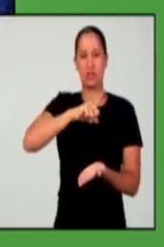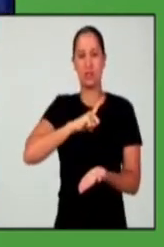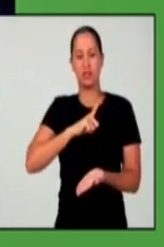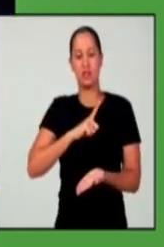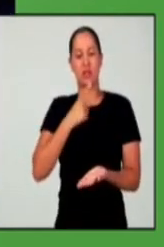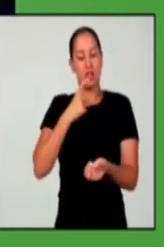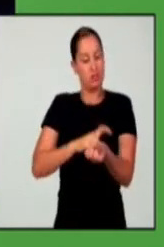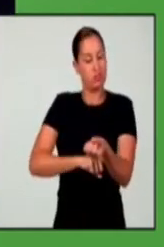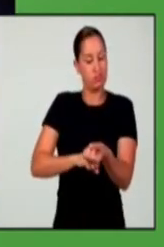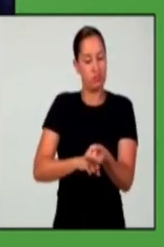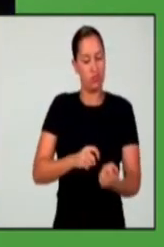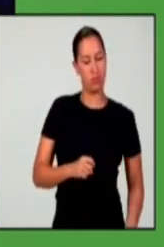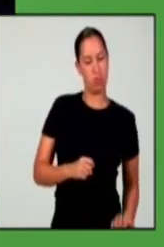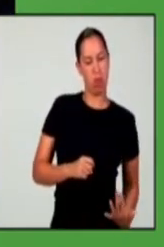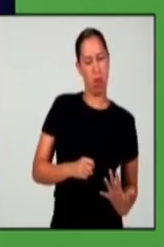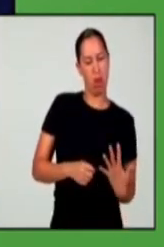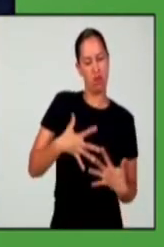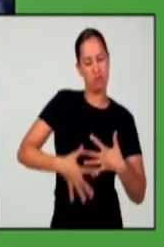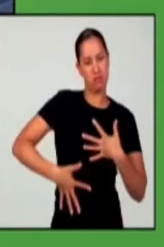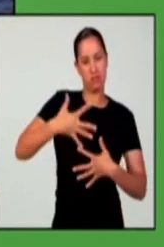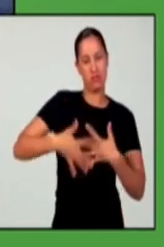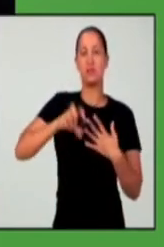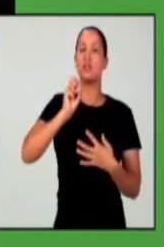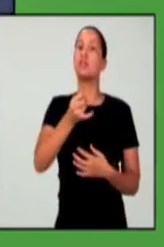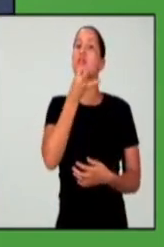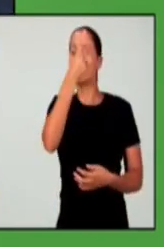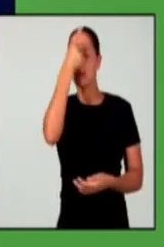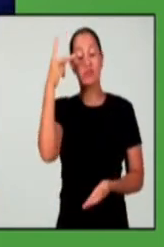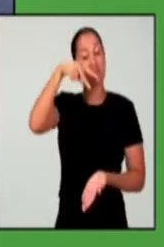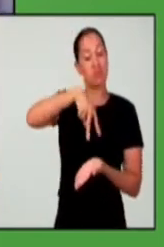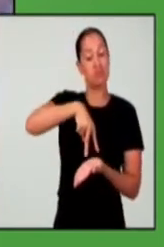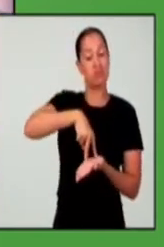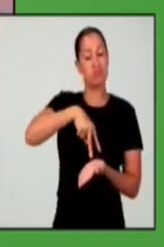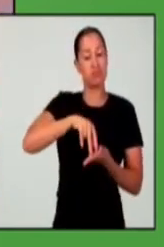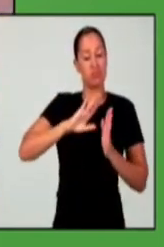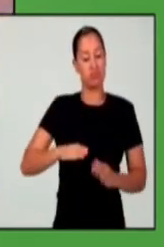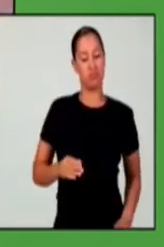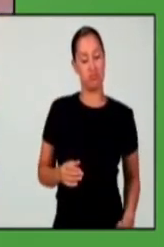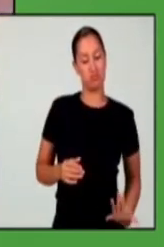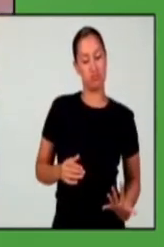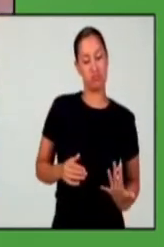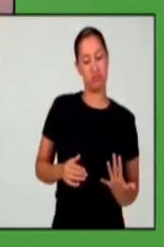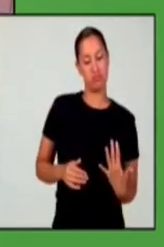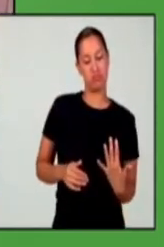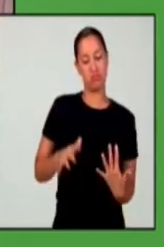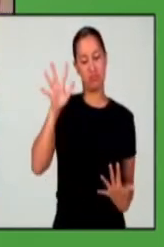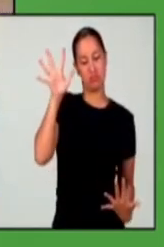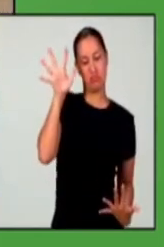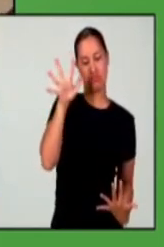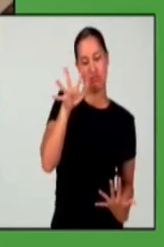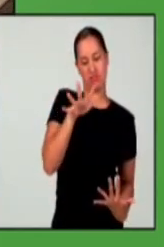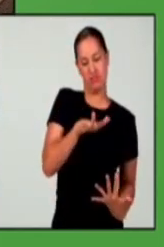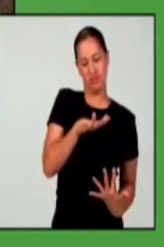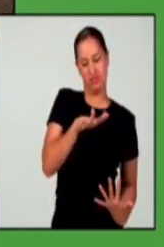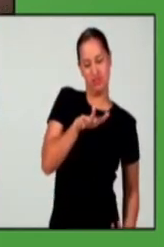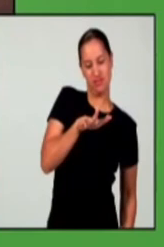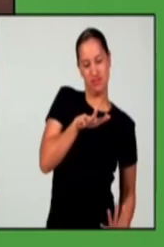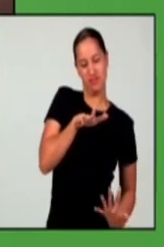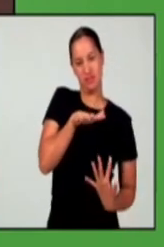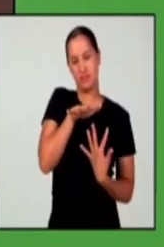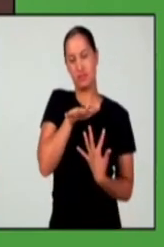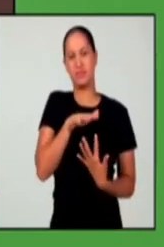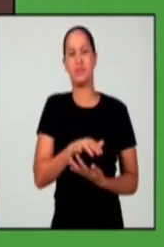pé causa acúmulo de sangue nas veias das pernas. Quando a pessoa está em pé, as veias das pernas transportam sangue contra a